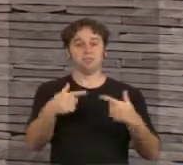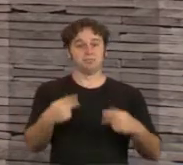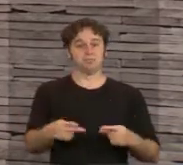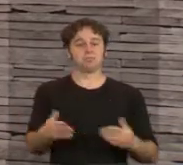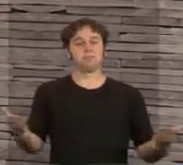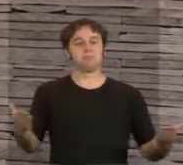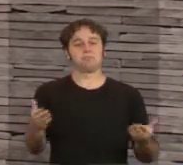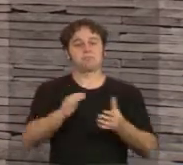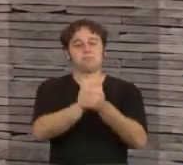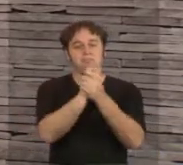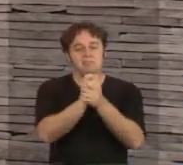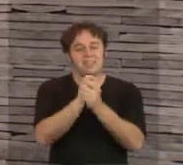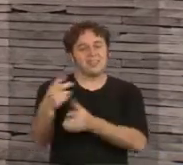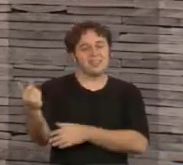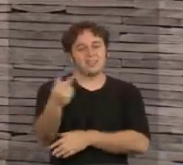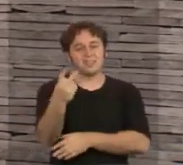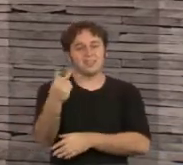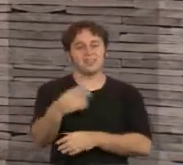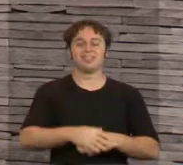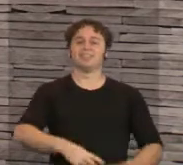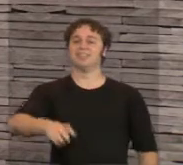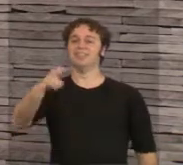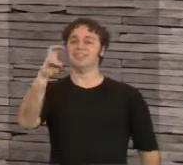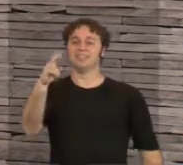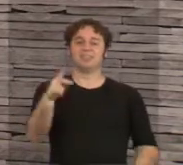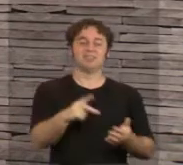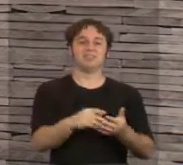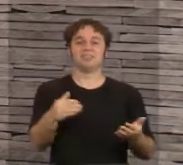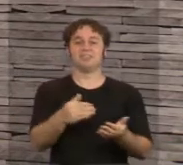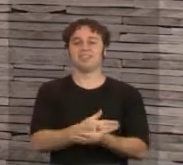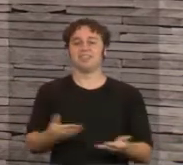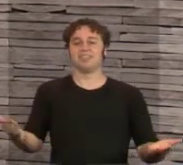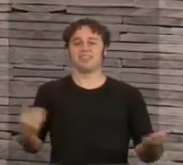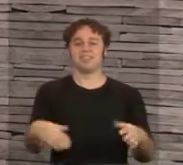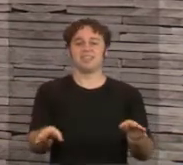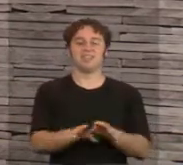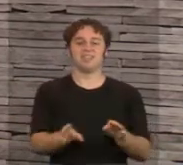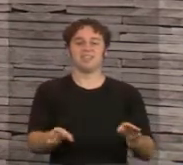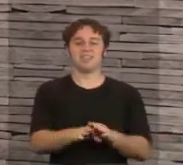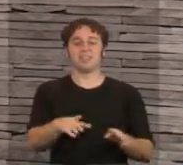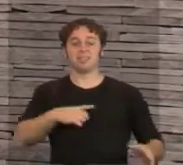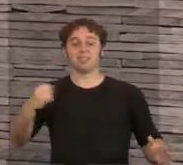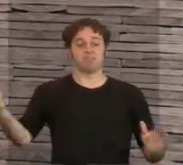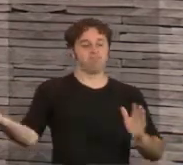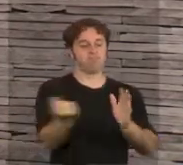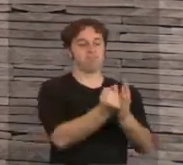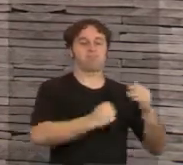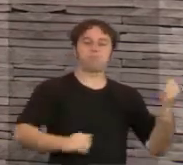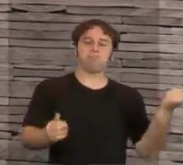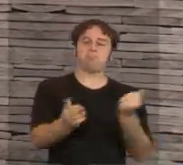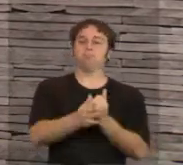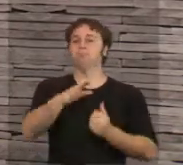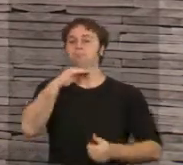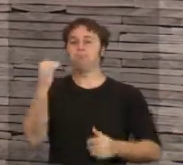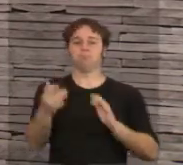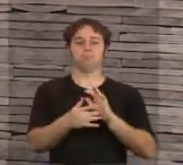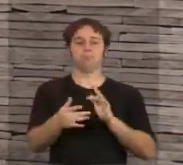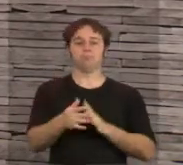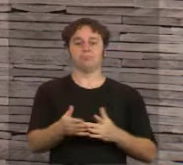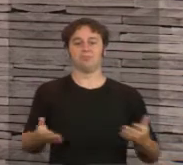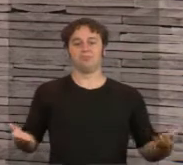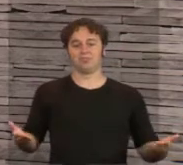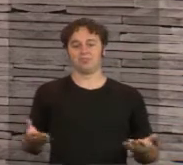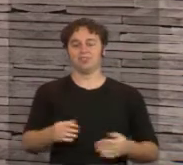e celebramos. Parabéns a eles. Quinto mistério doloroso, contemplamos a crucificação e a morte de Jesus. É o que está aqui na